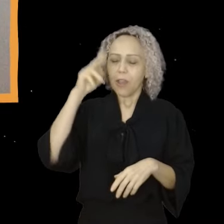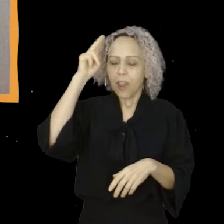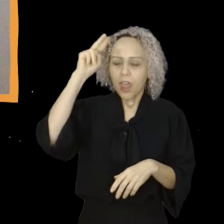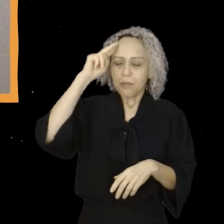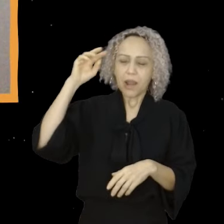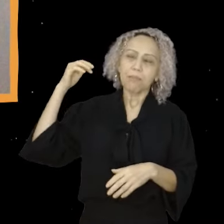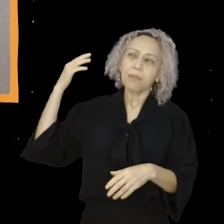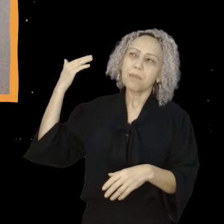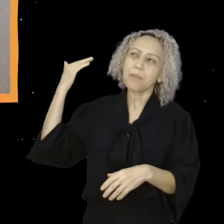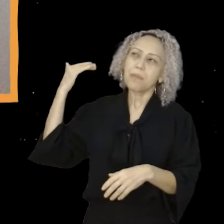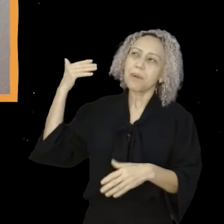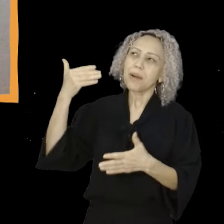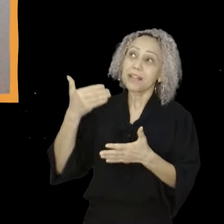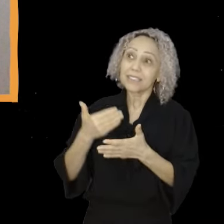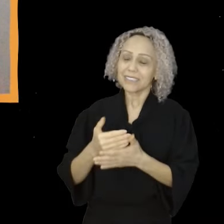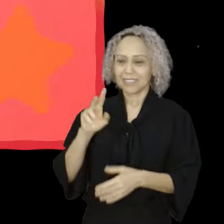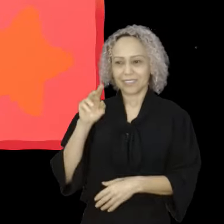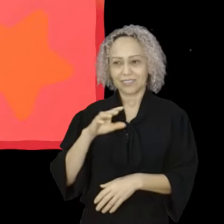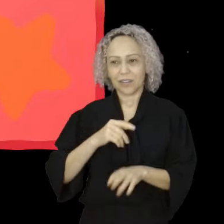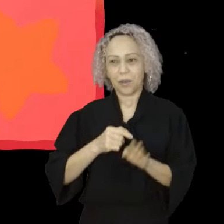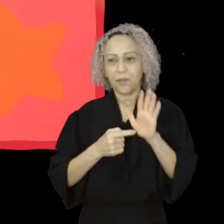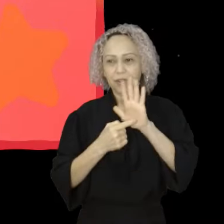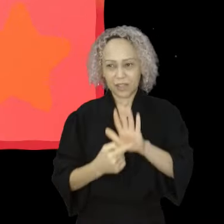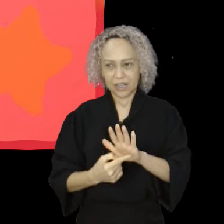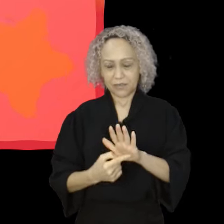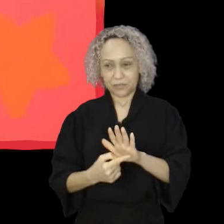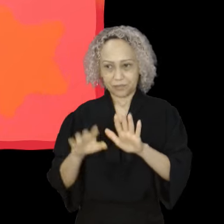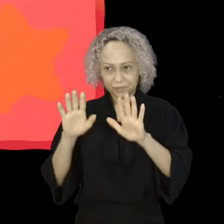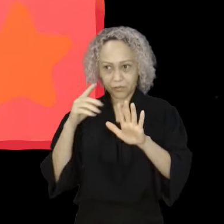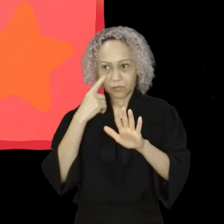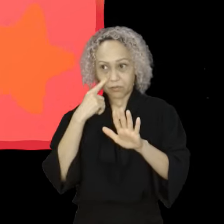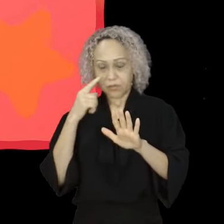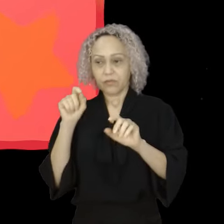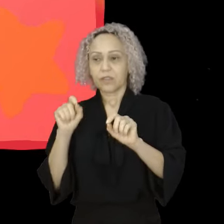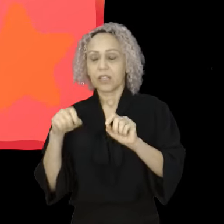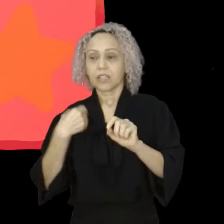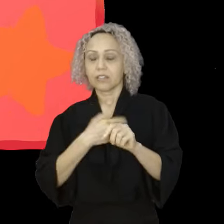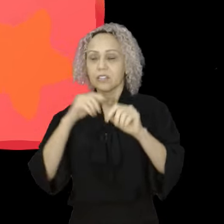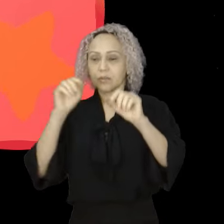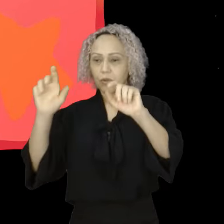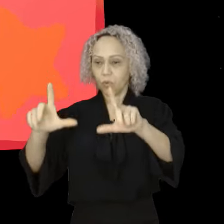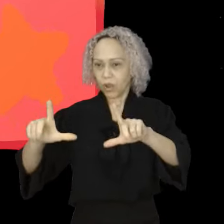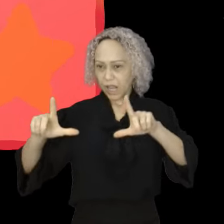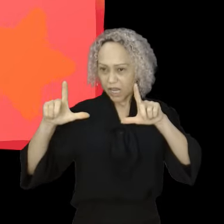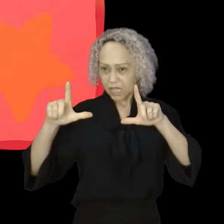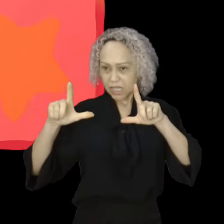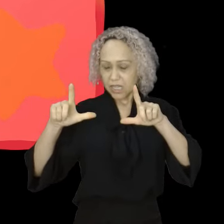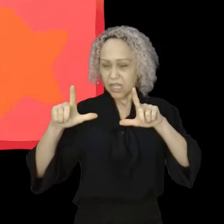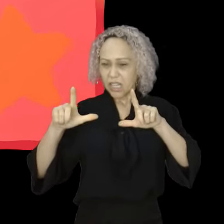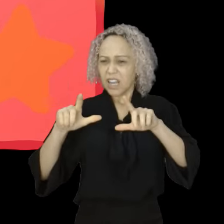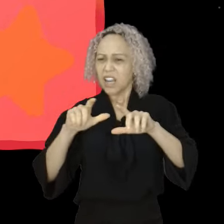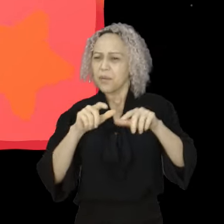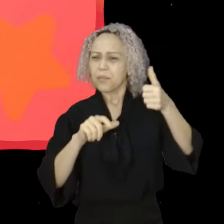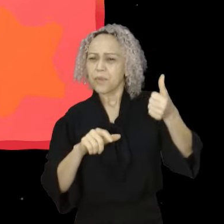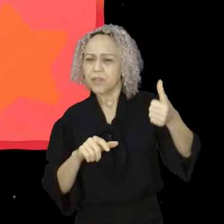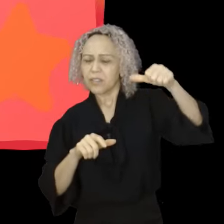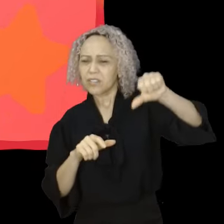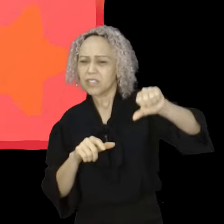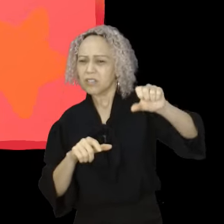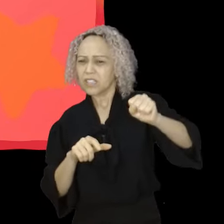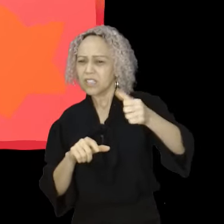vai ver aqui agora. Foi na tela, produção? Para quem não tá vendo, a gente tá com um cartaz da campanha do Genuíno de